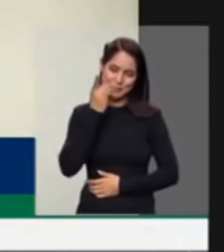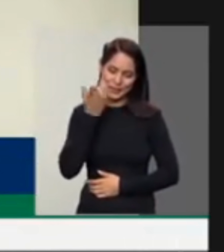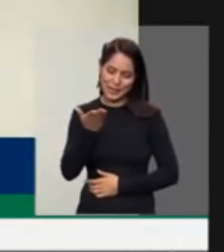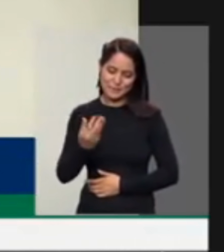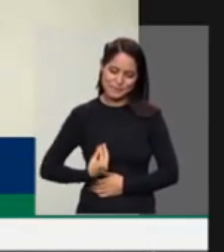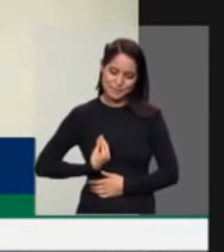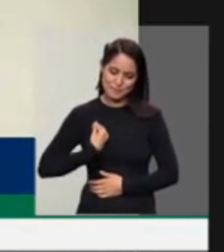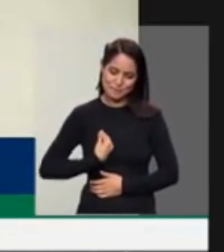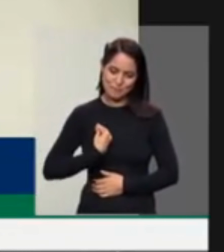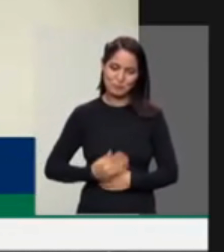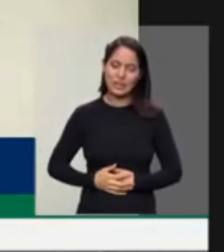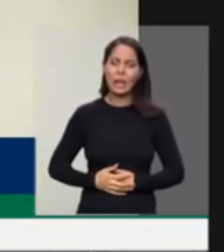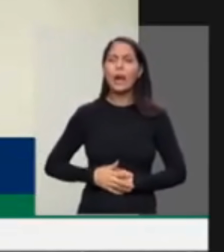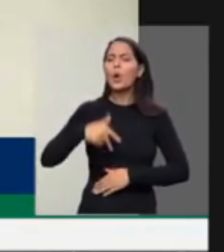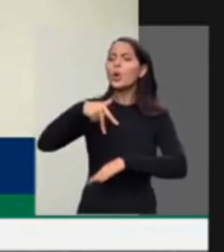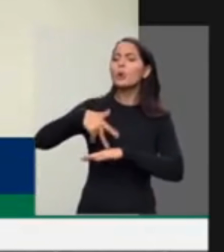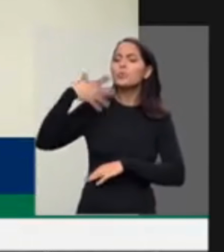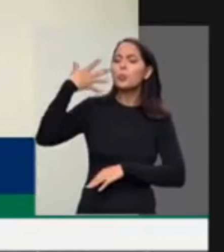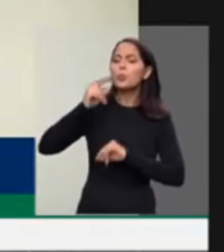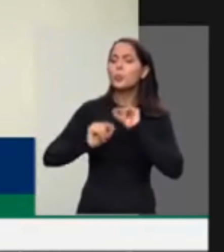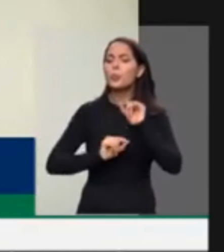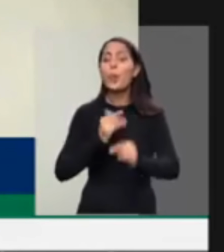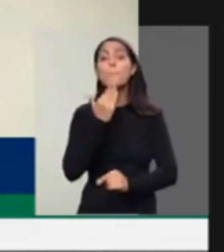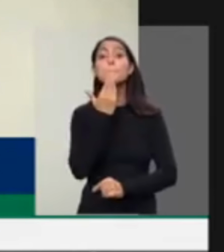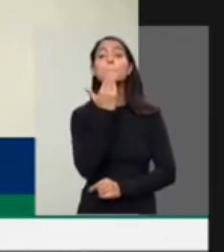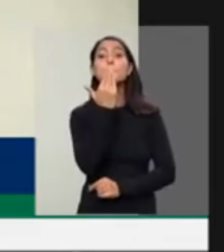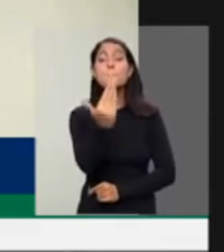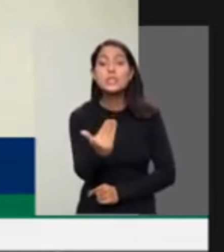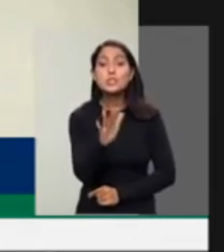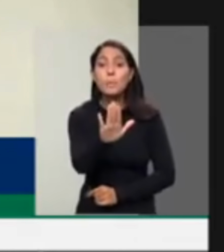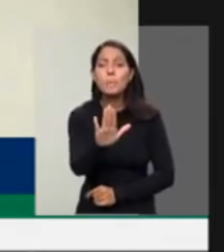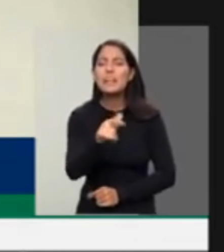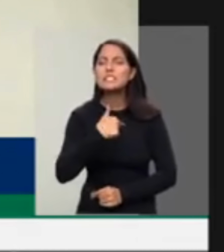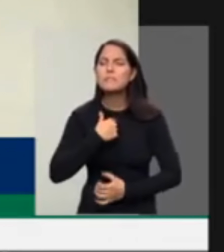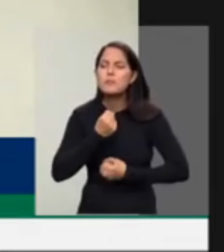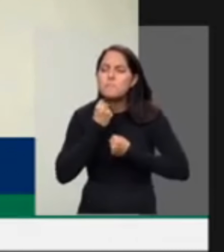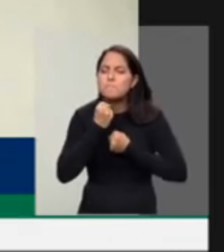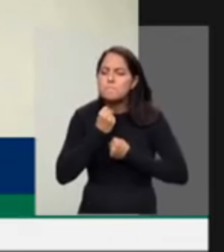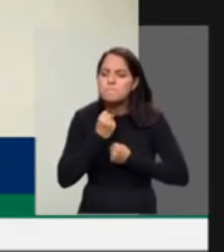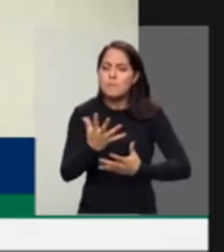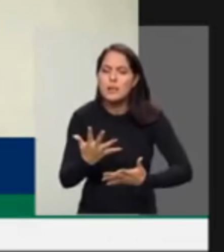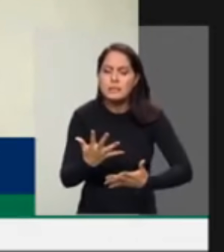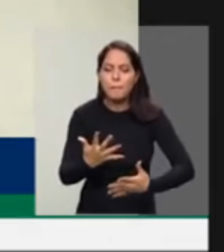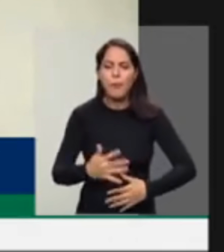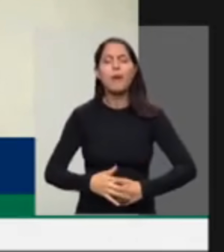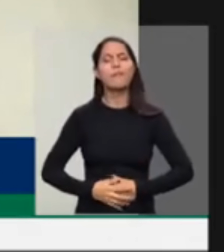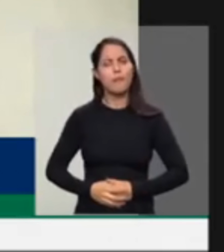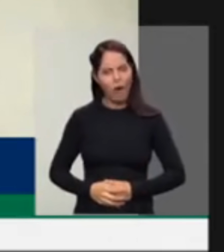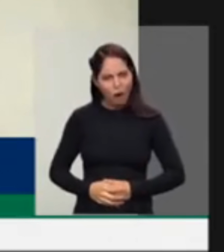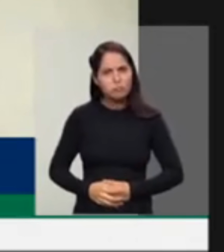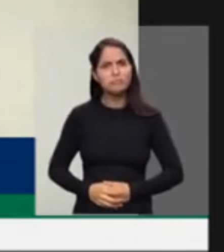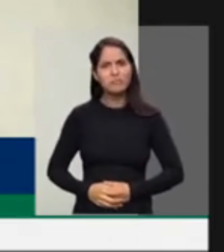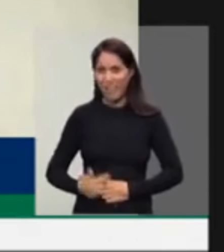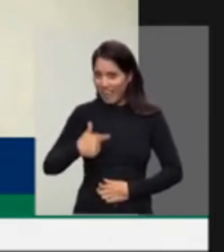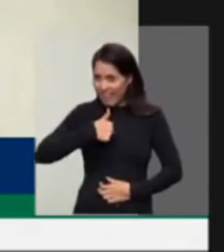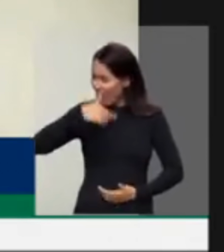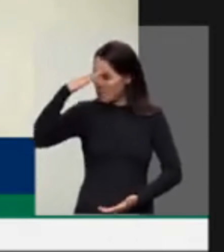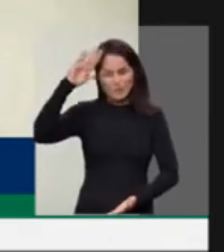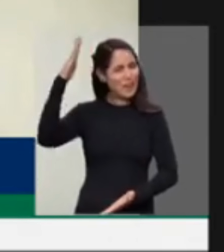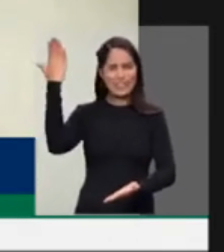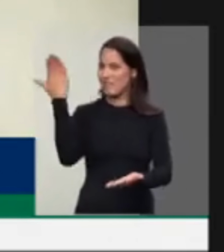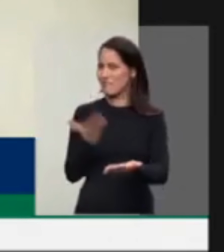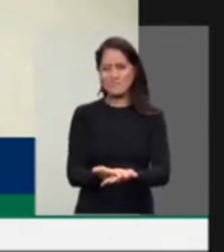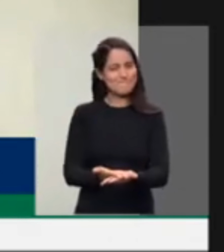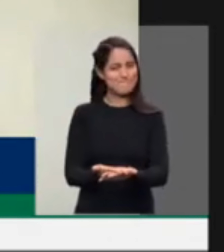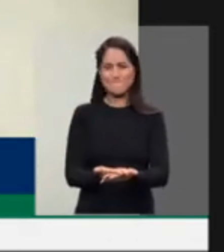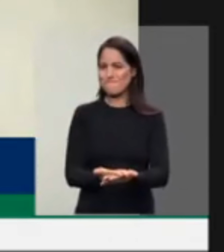venho aqui hoje fazer, na verdade, mais que um pedido, um desabafo. Particularmente, eu não acredito mais que seja possível